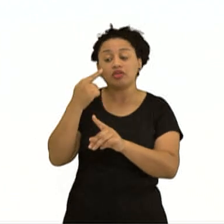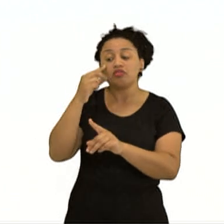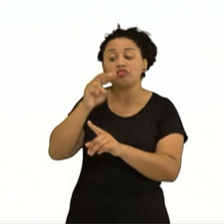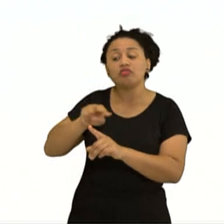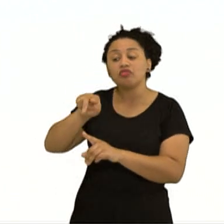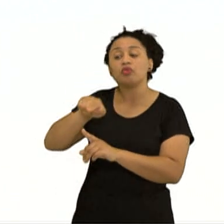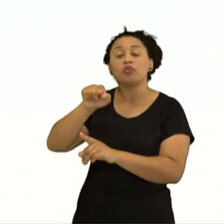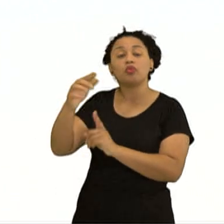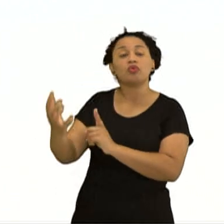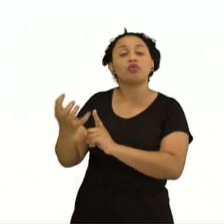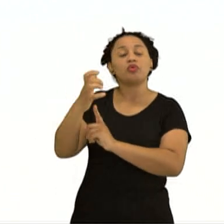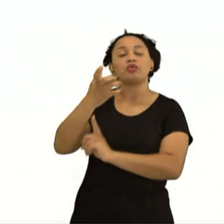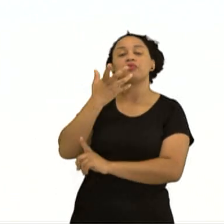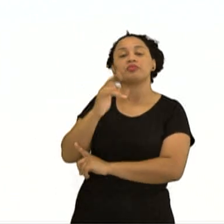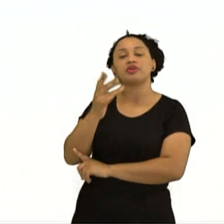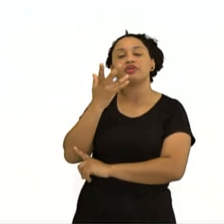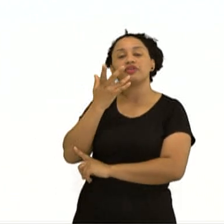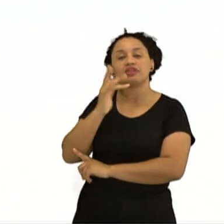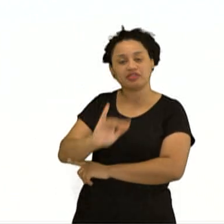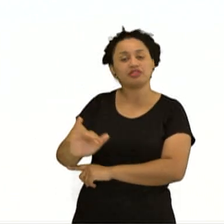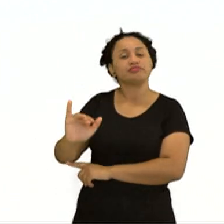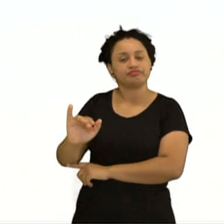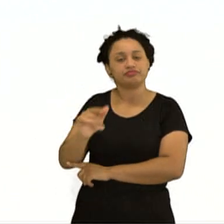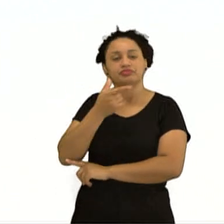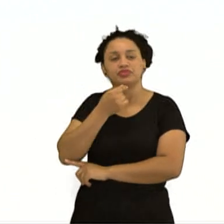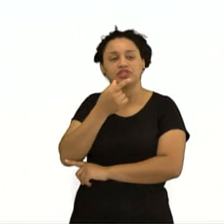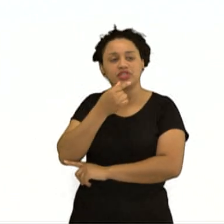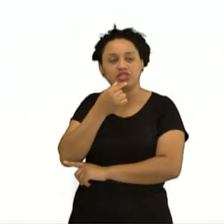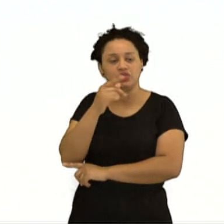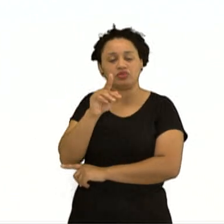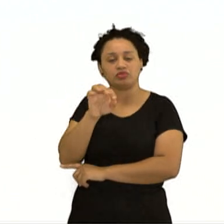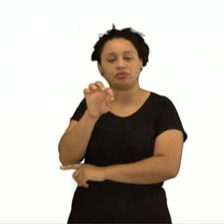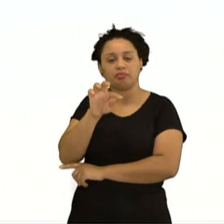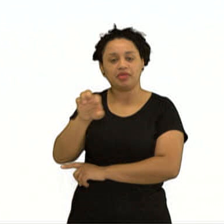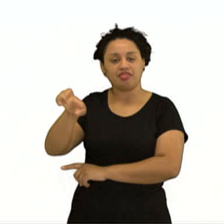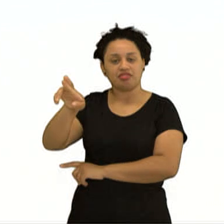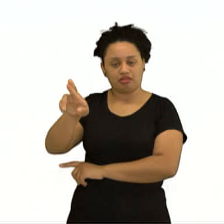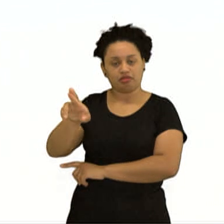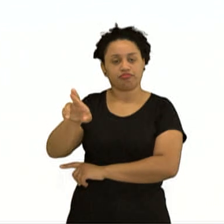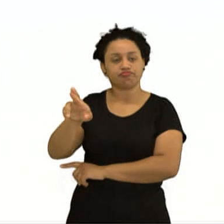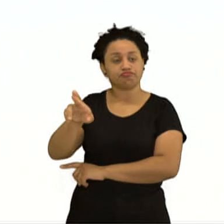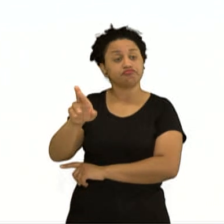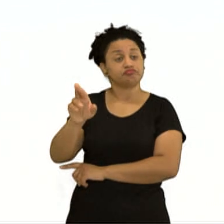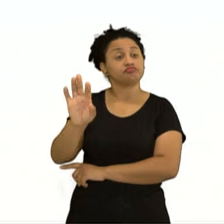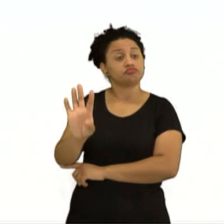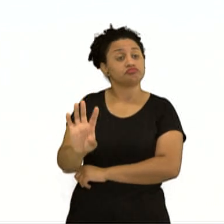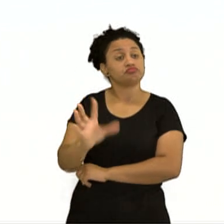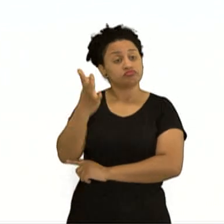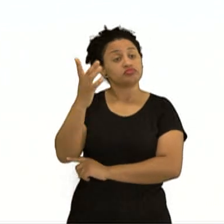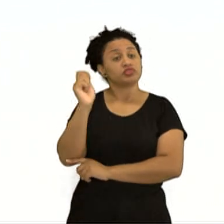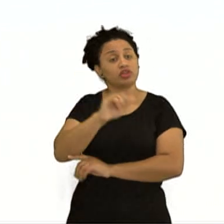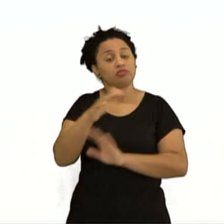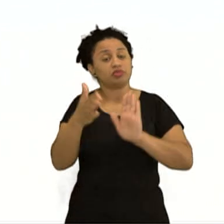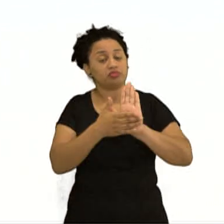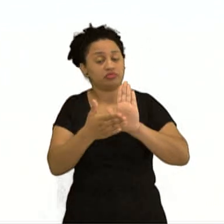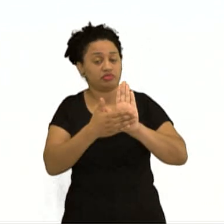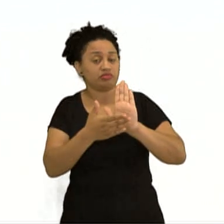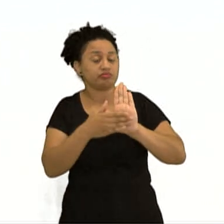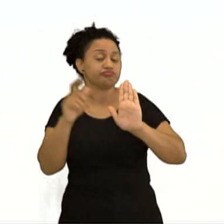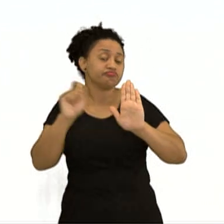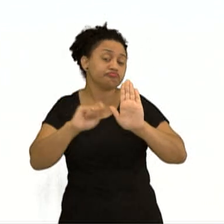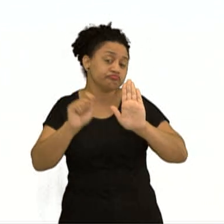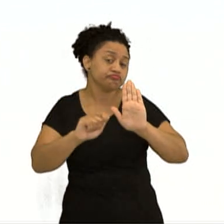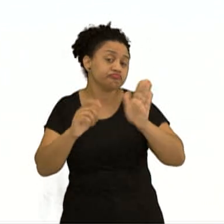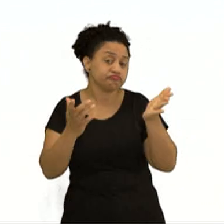menino Peter Davis. Isso mesmo. Então, esse é um fato, é um acontecimento que pode ser comprovado.